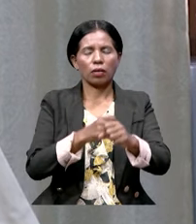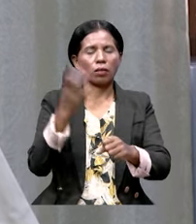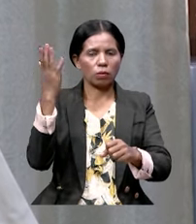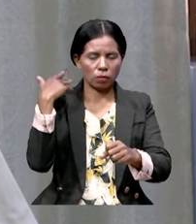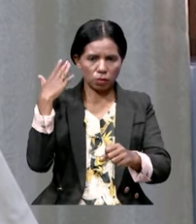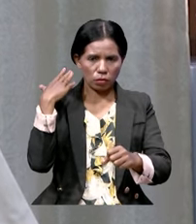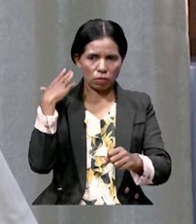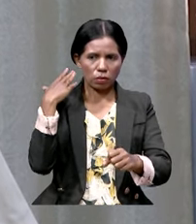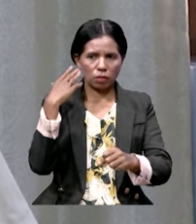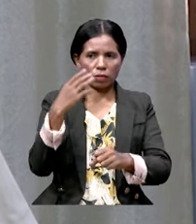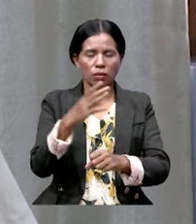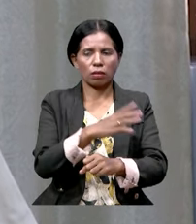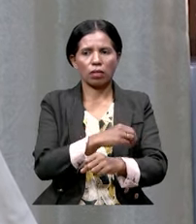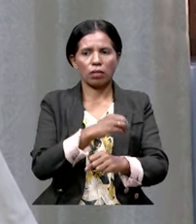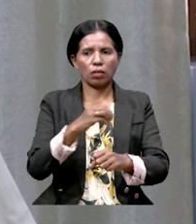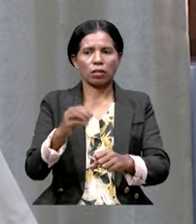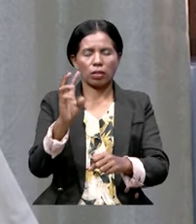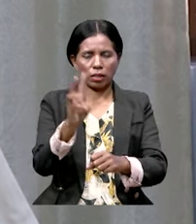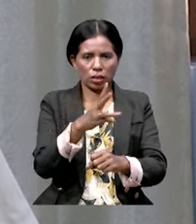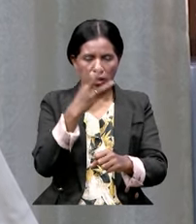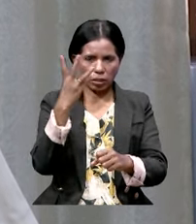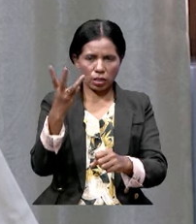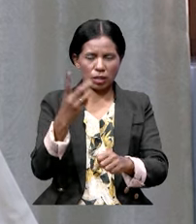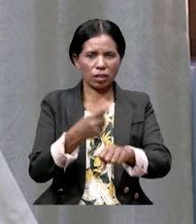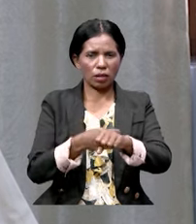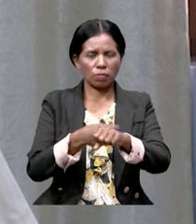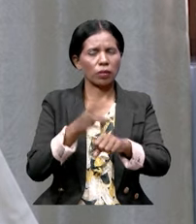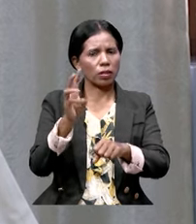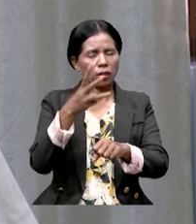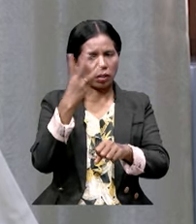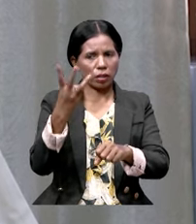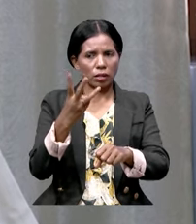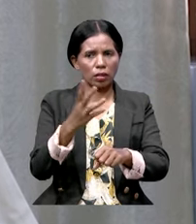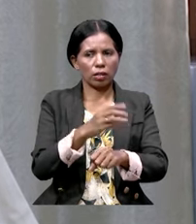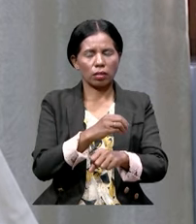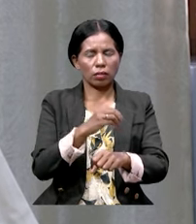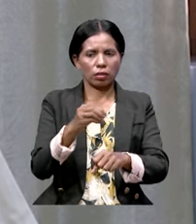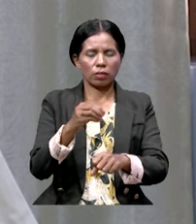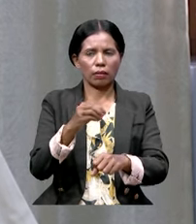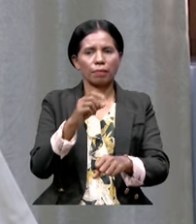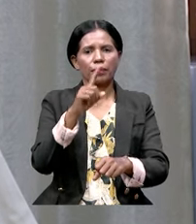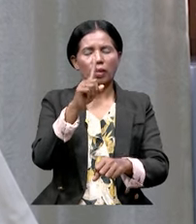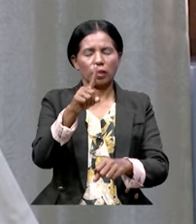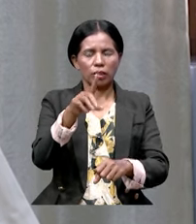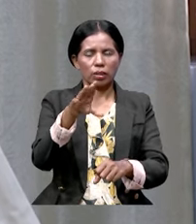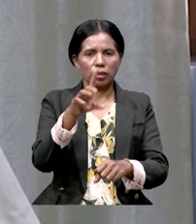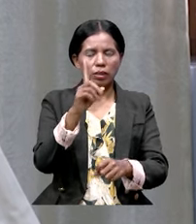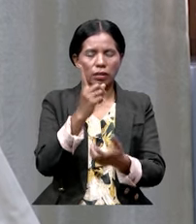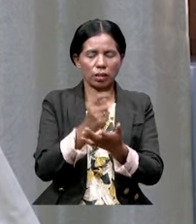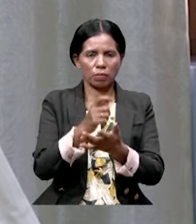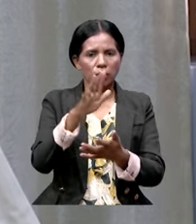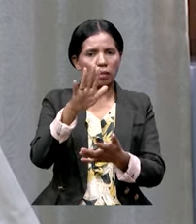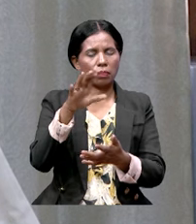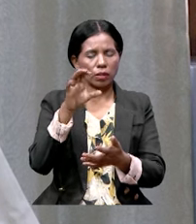ulukadas ia século 16 ne nia tama ne 1515 ita tene kata sira tama ne.